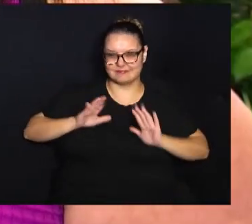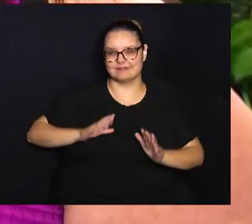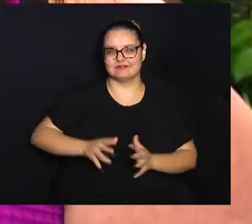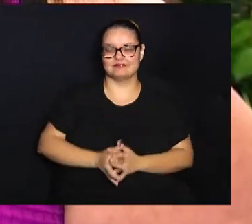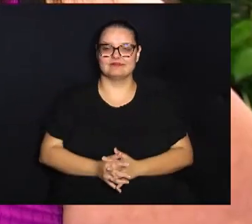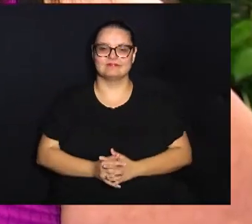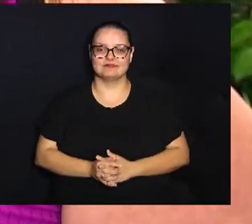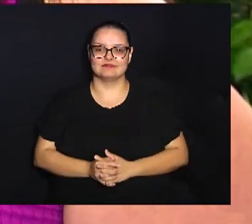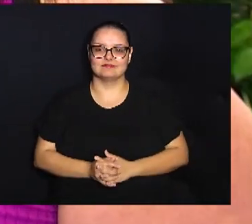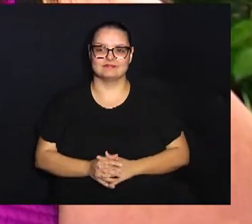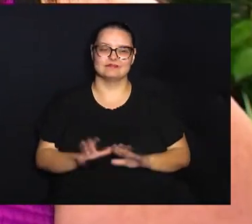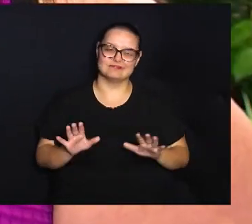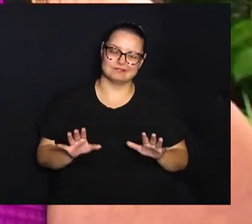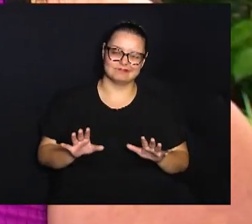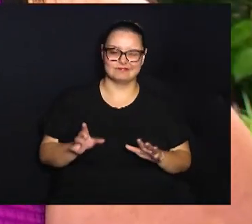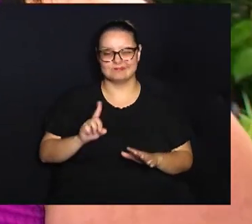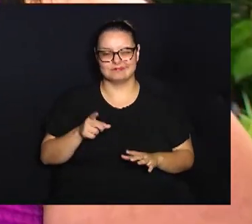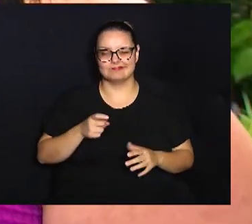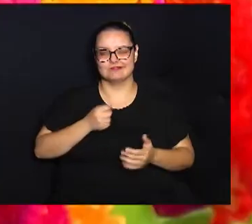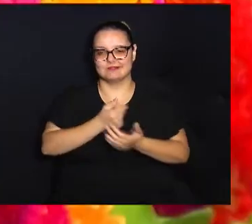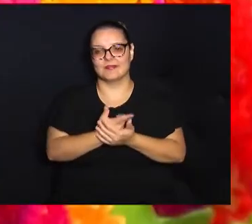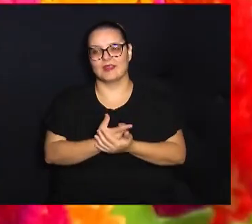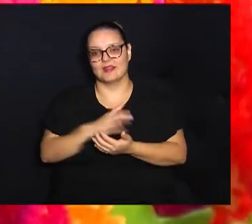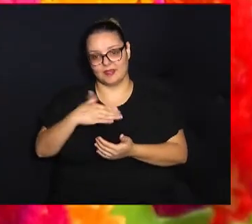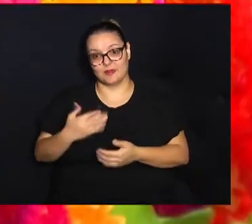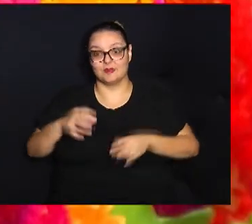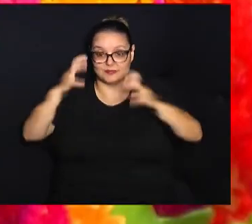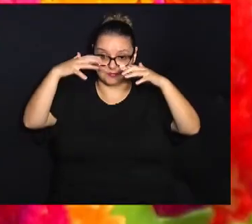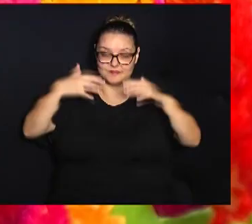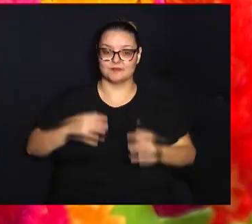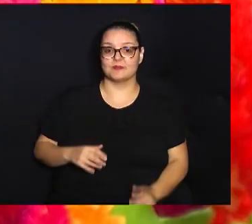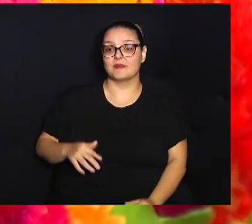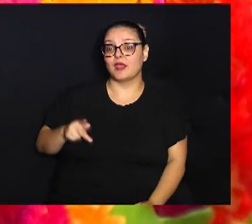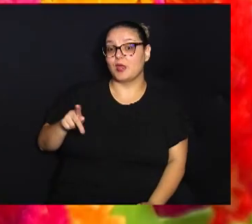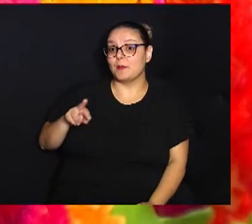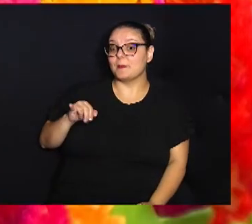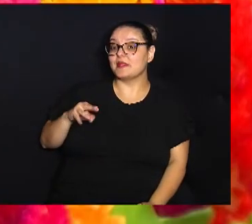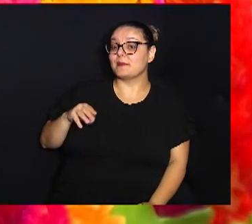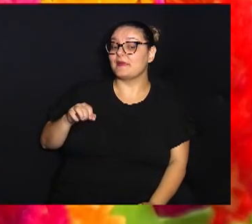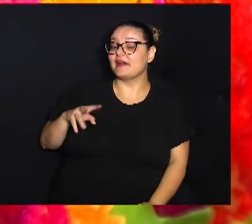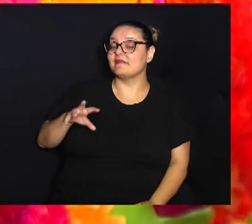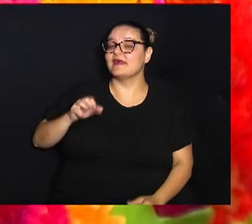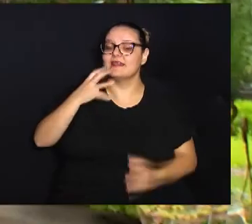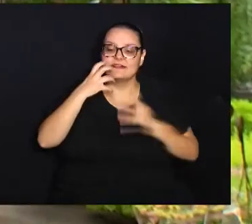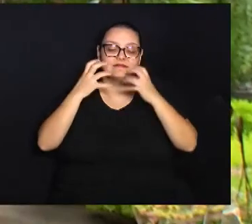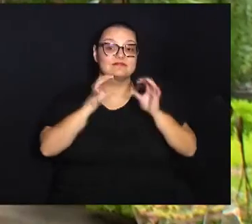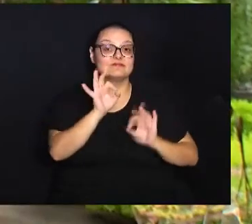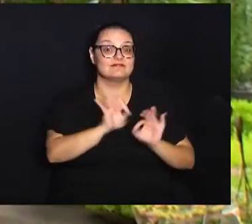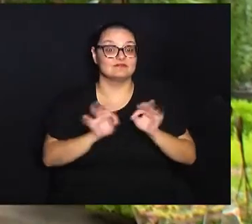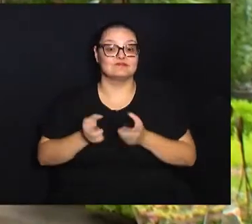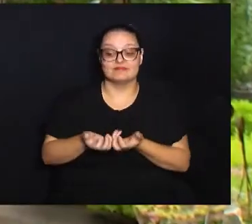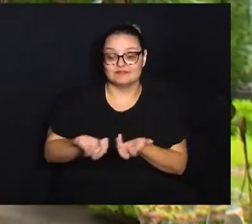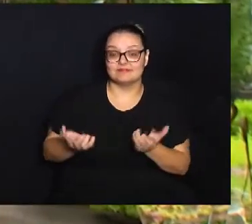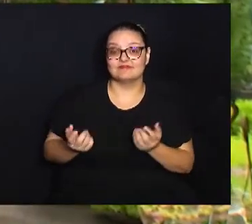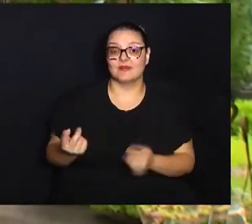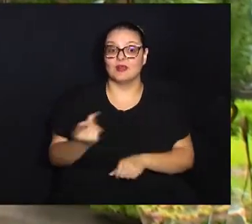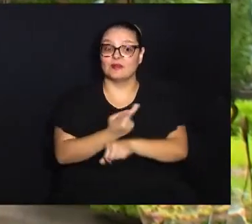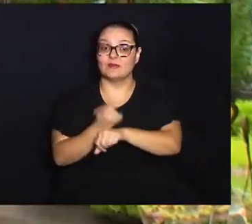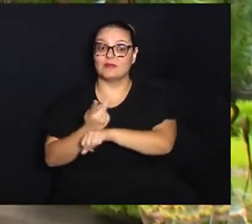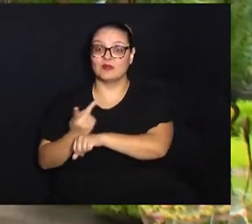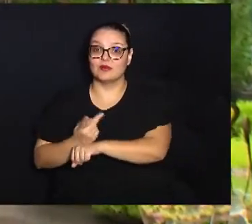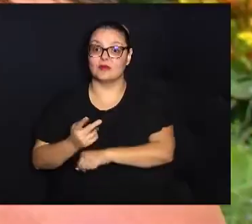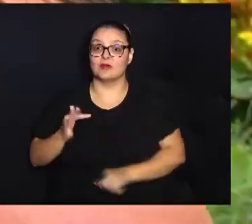E acaba deixando para quando a chuva chegar. Primavera é ideal para reformar o jardim, o que aumenta a procura pelas